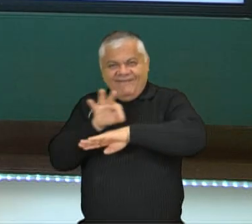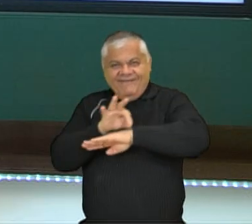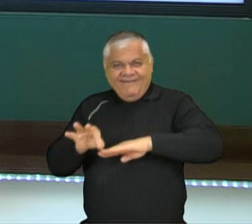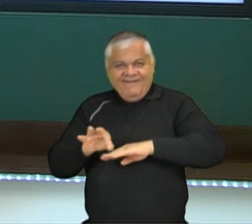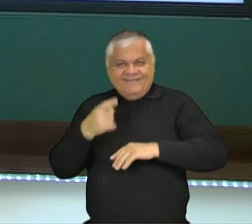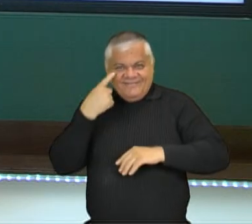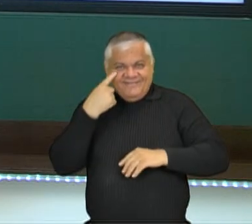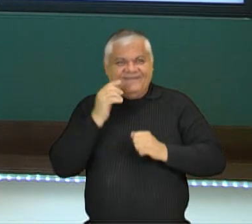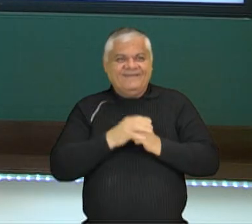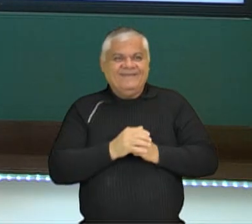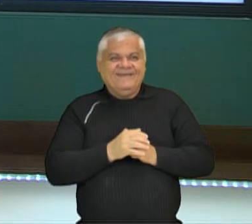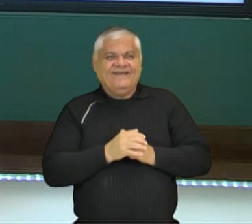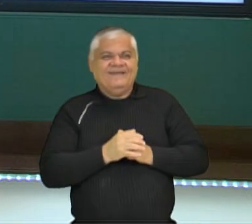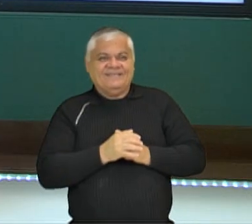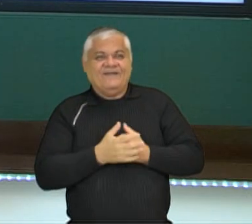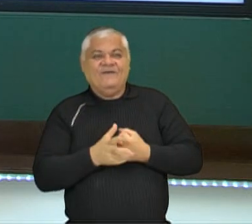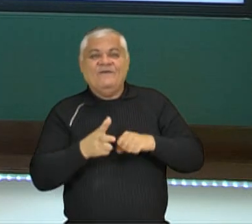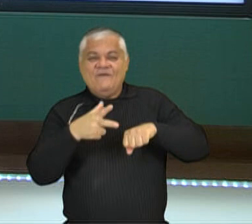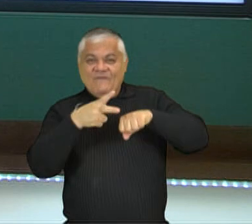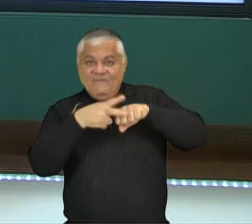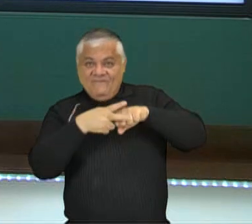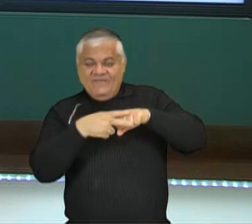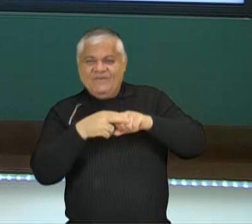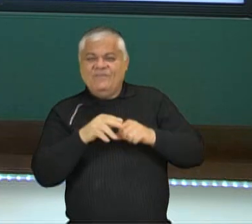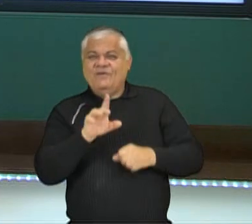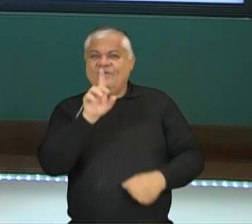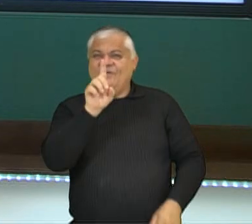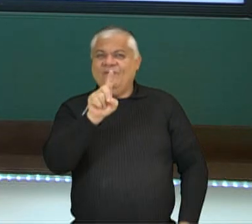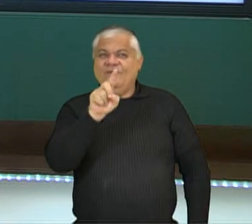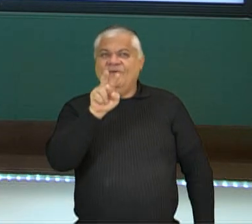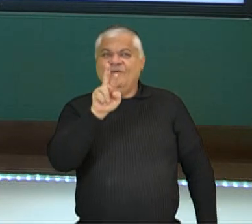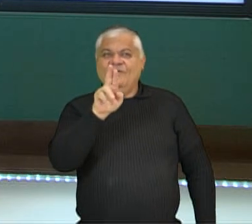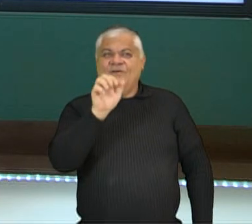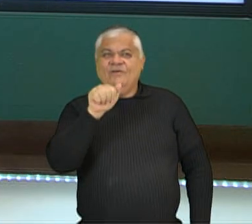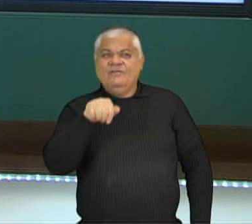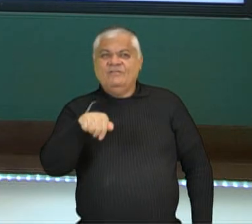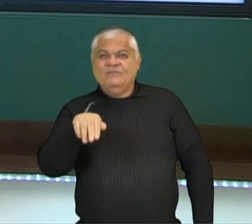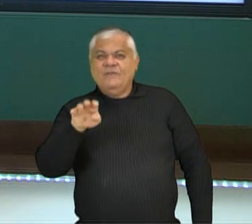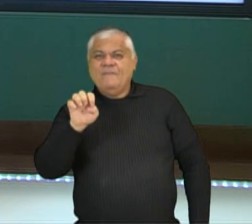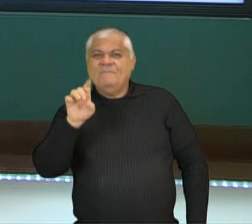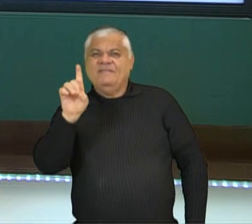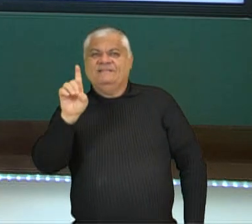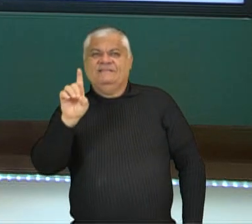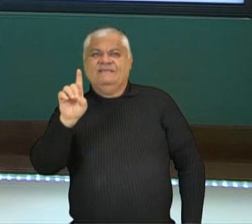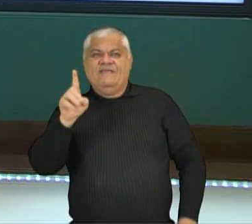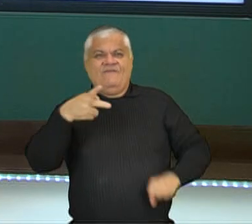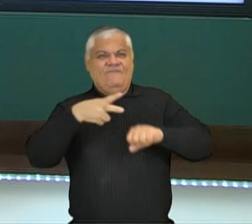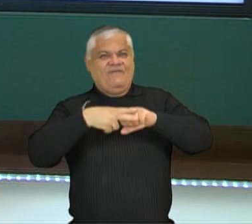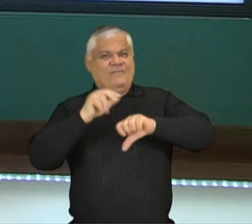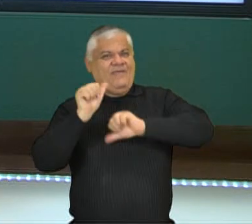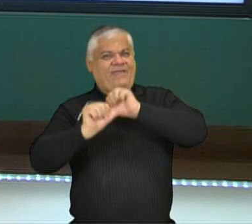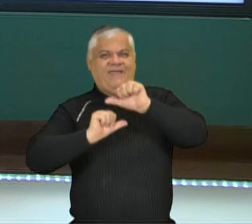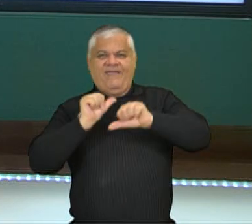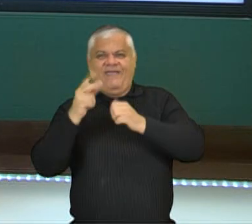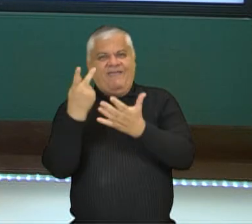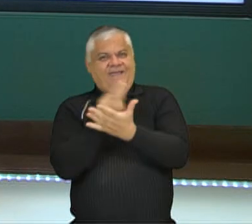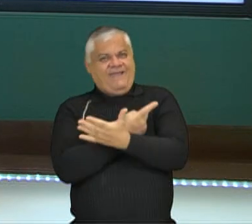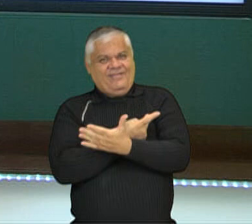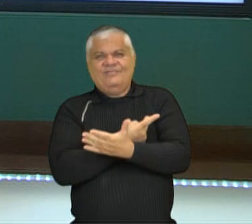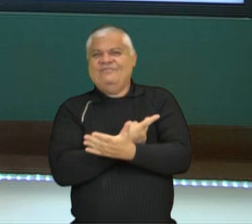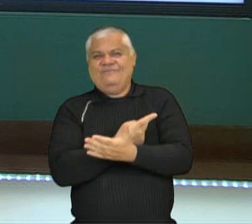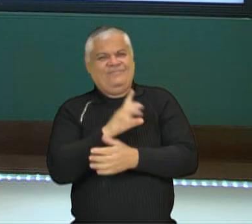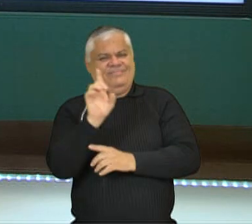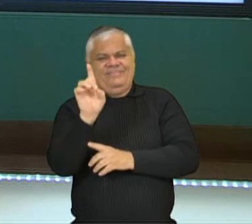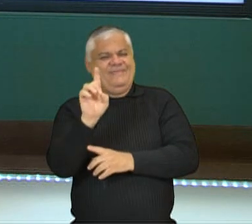of a hammer, you will face problems. Aqui, eu coloquei o verbo com ED,